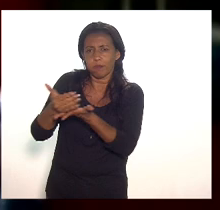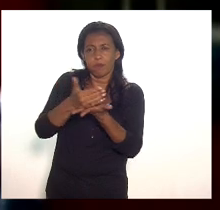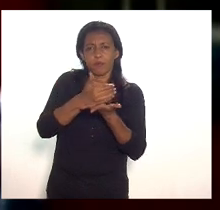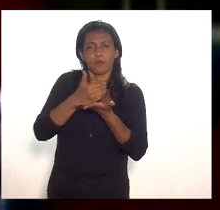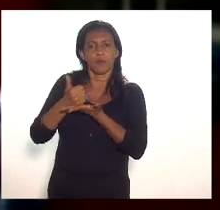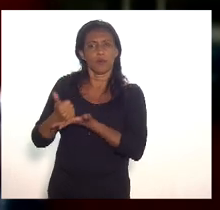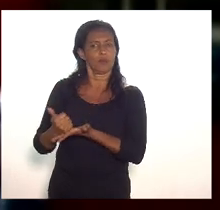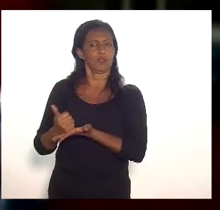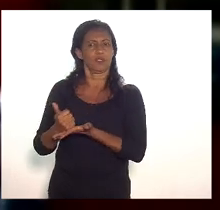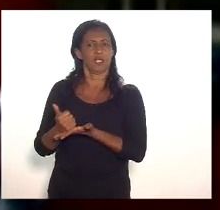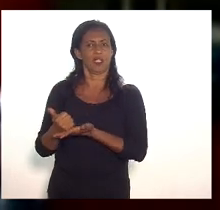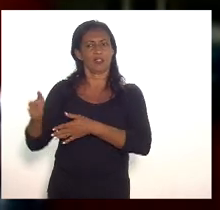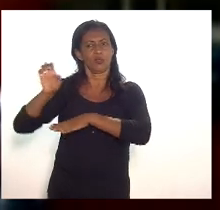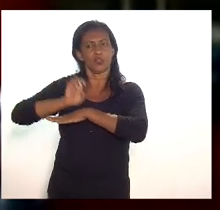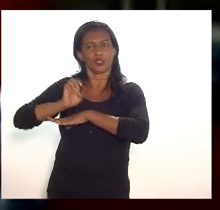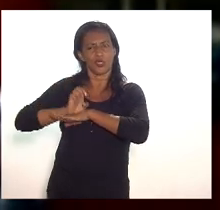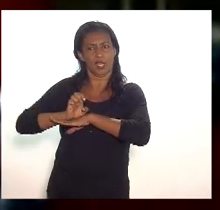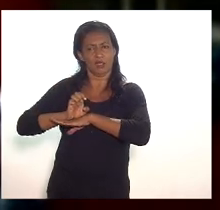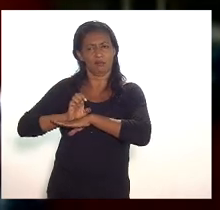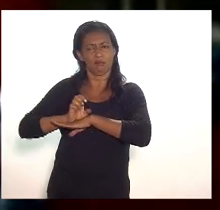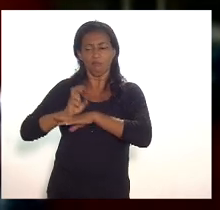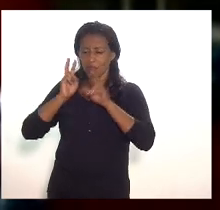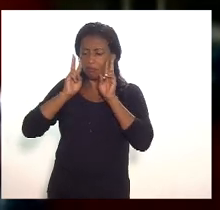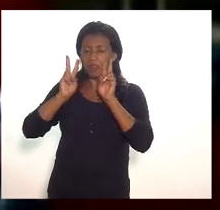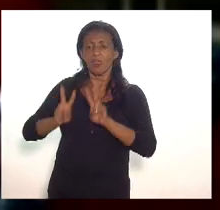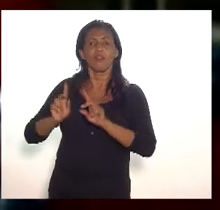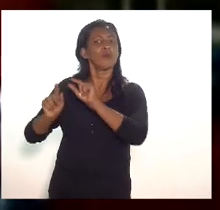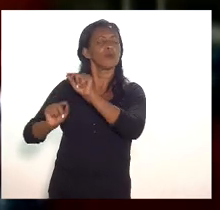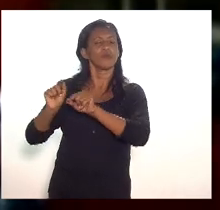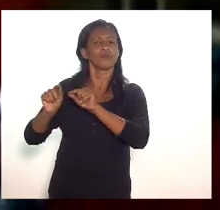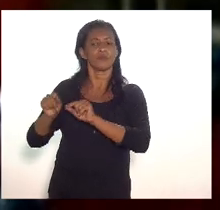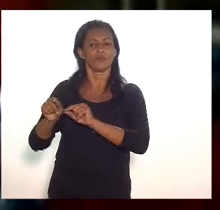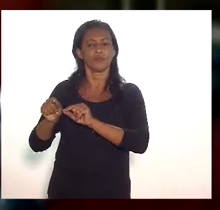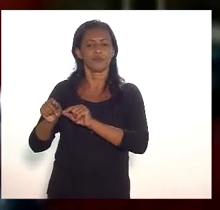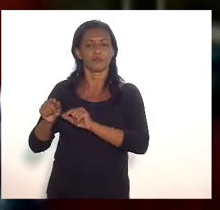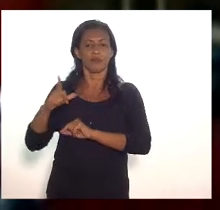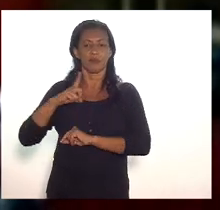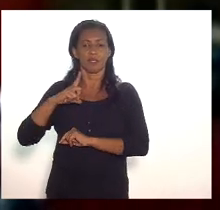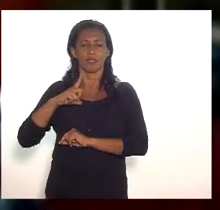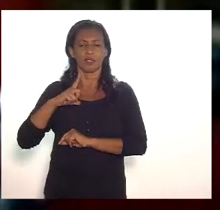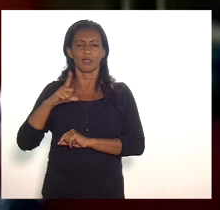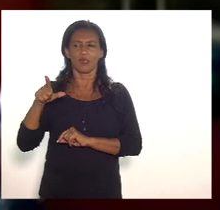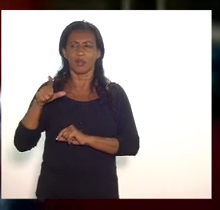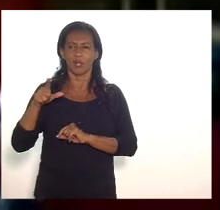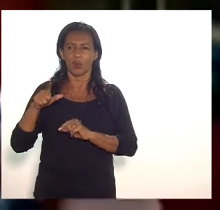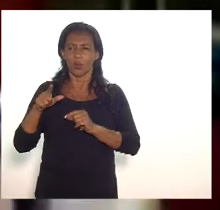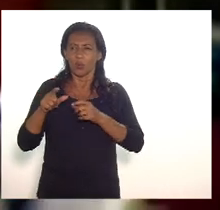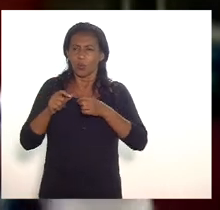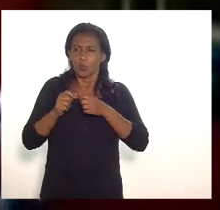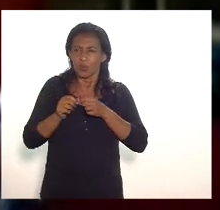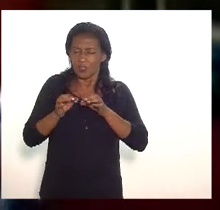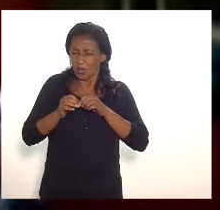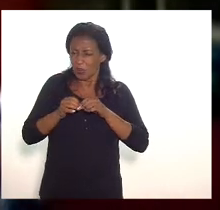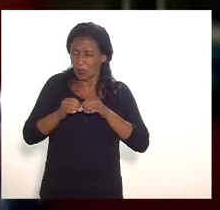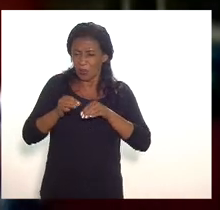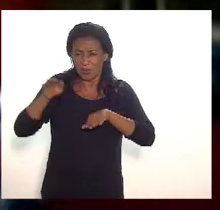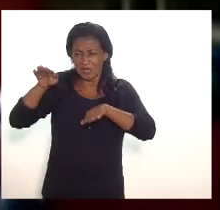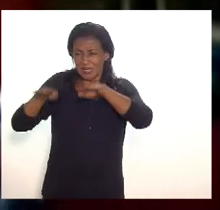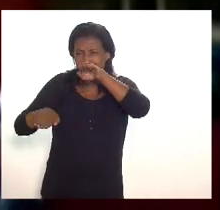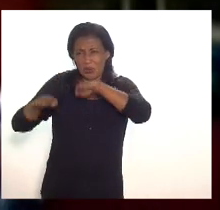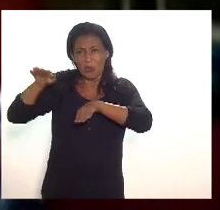Estado. Então, o que, é que a gente está vendo aí? A gente está vendo que há uma enorme